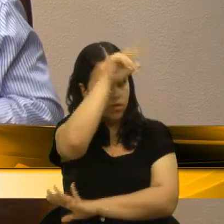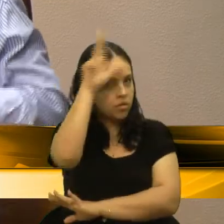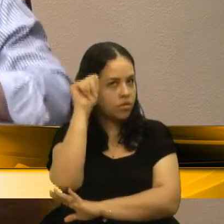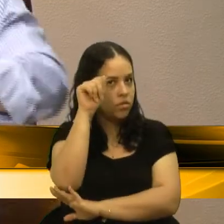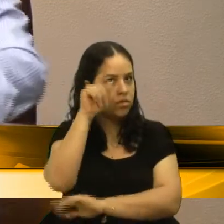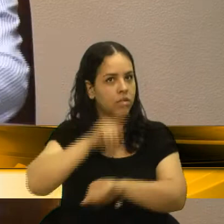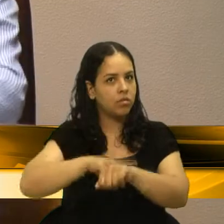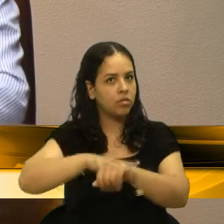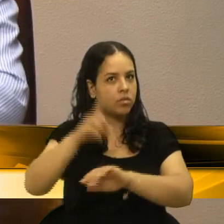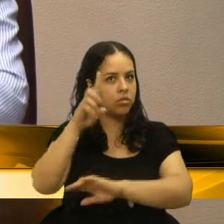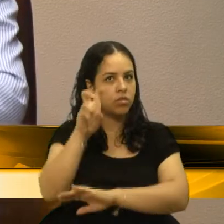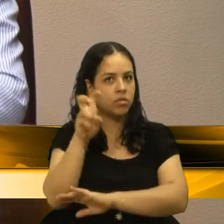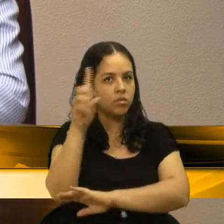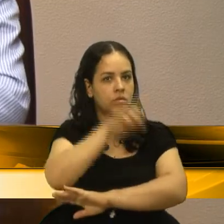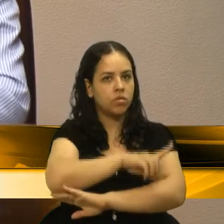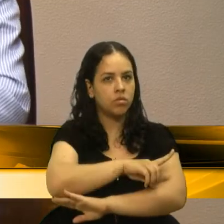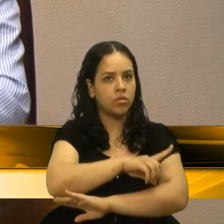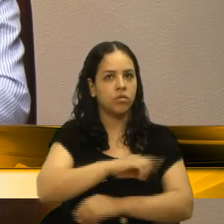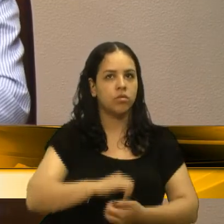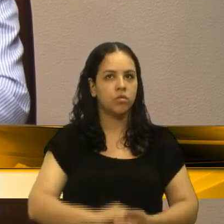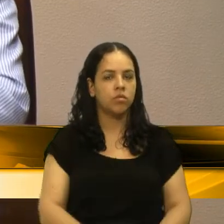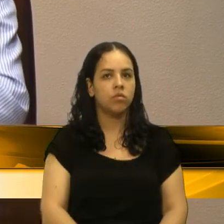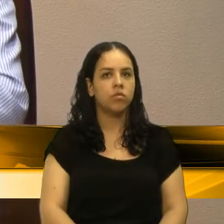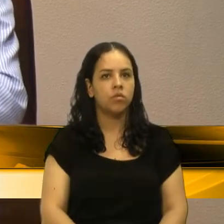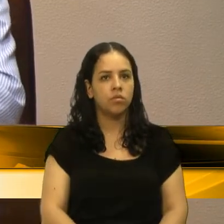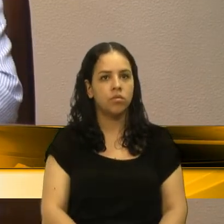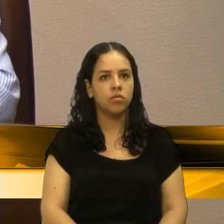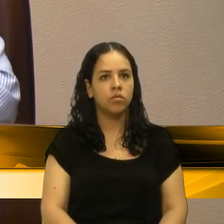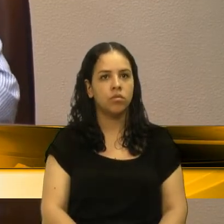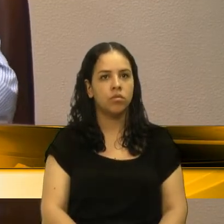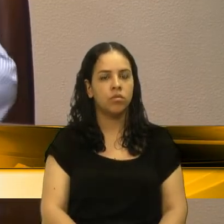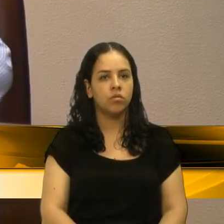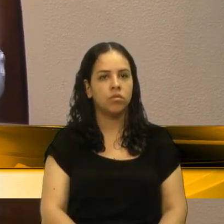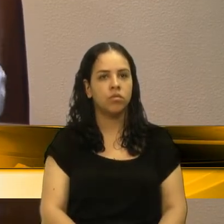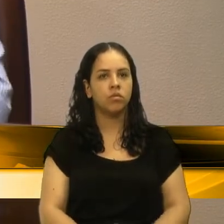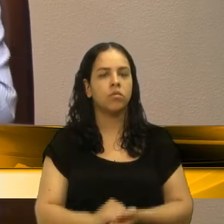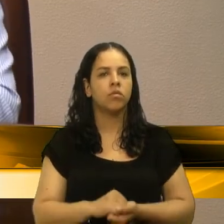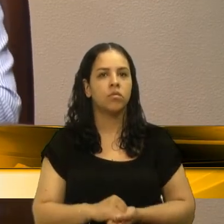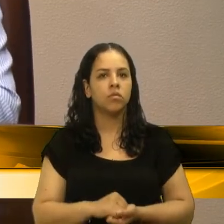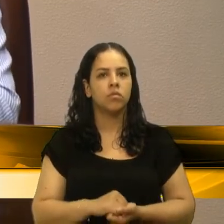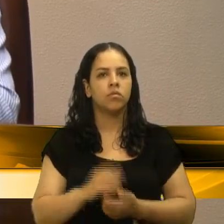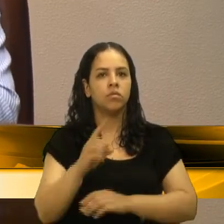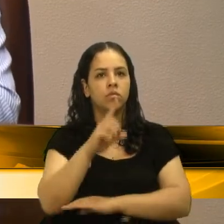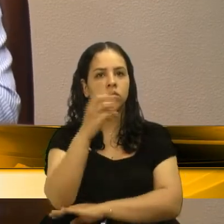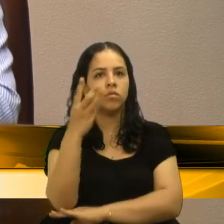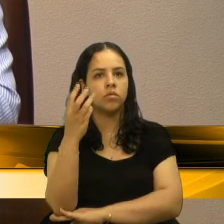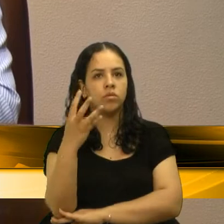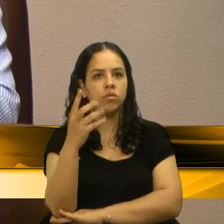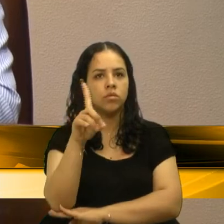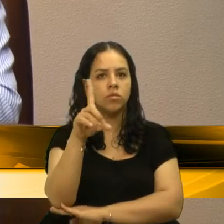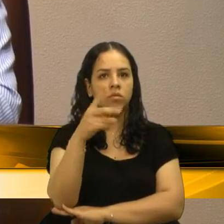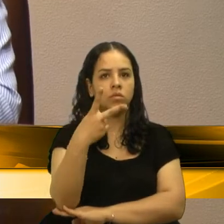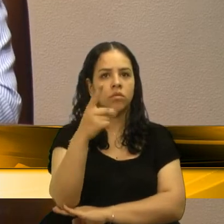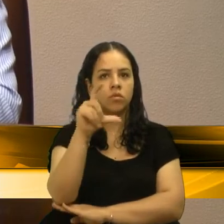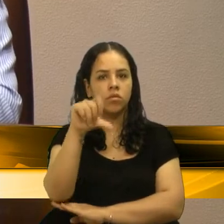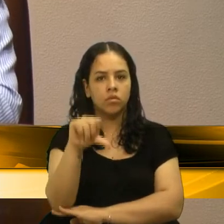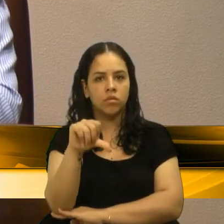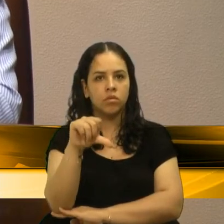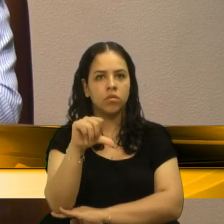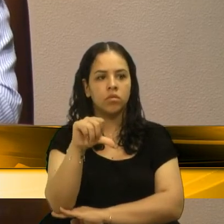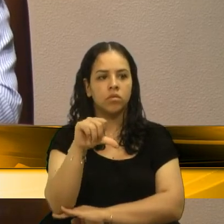dias. Quanto ao projeto de decreto legislativo 14/2019, que suscita os efeitos de